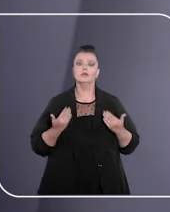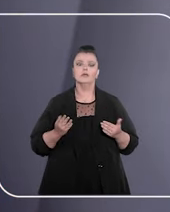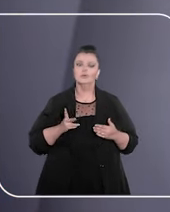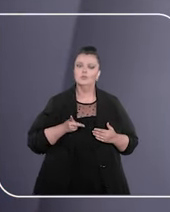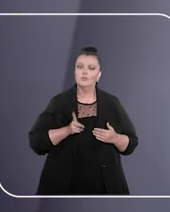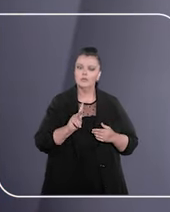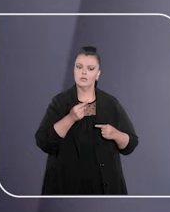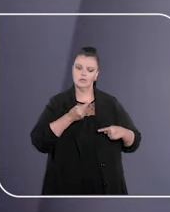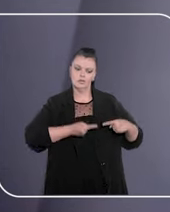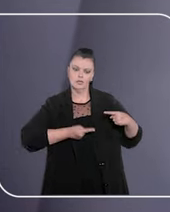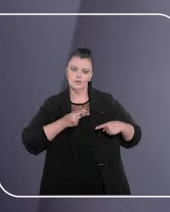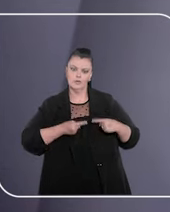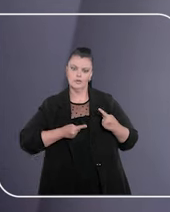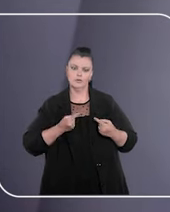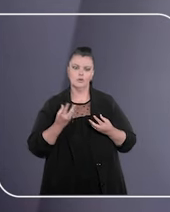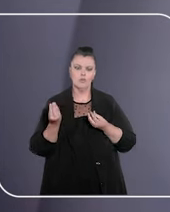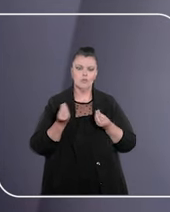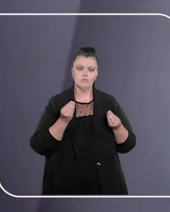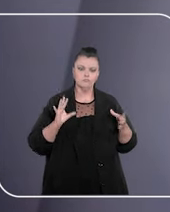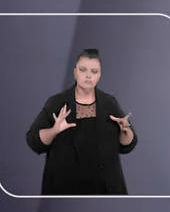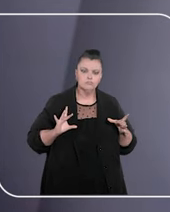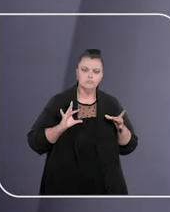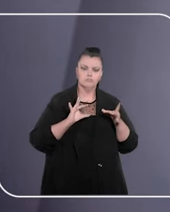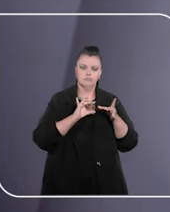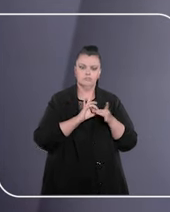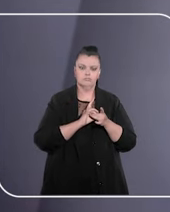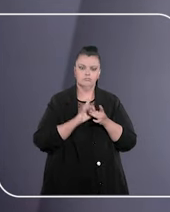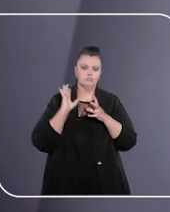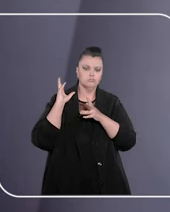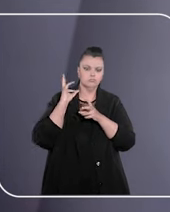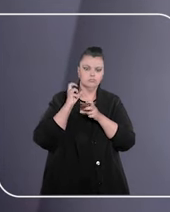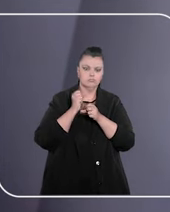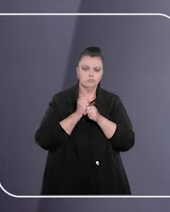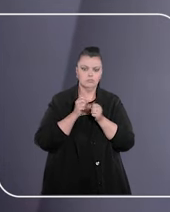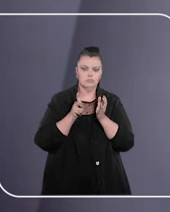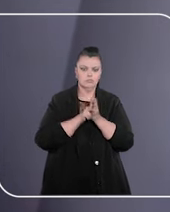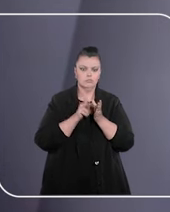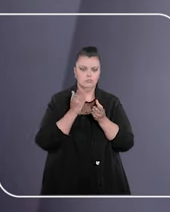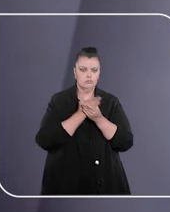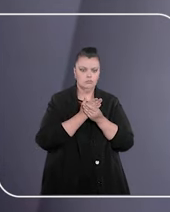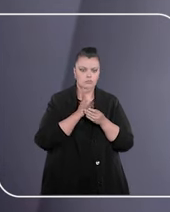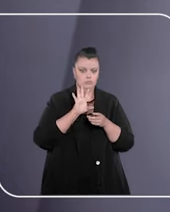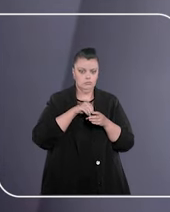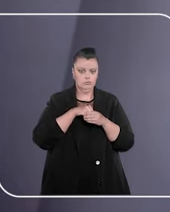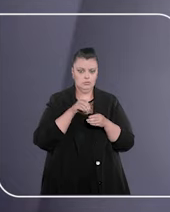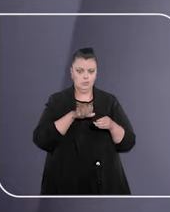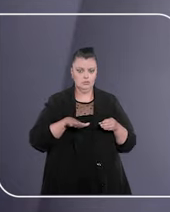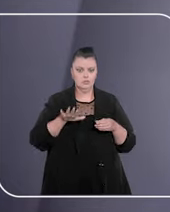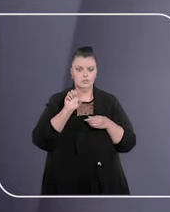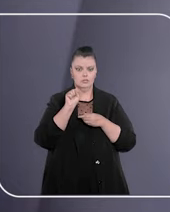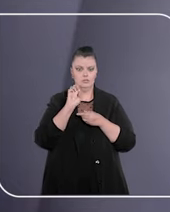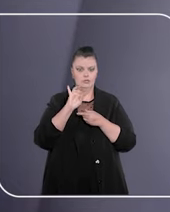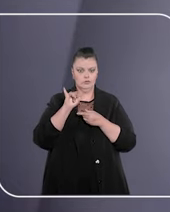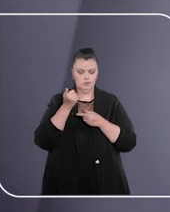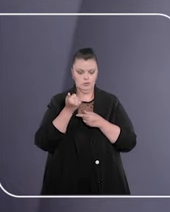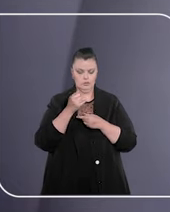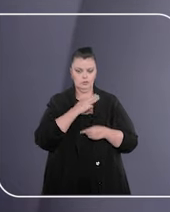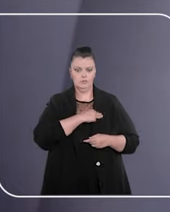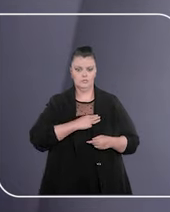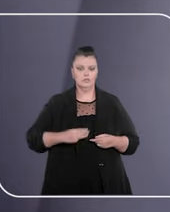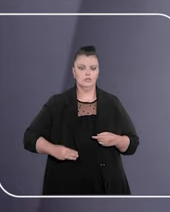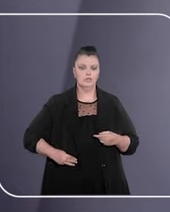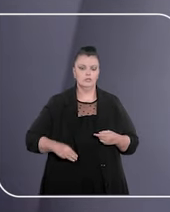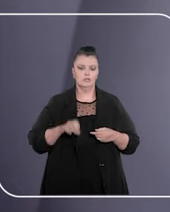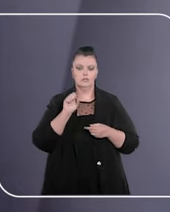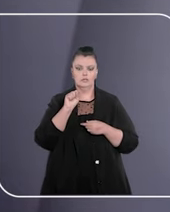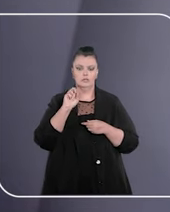o efeito vinculante dos precedentes qualificados aqui no STJ, ministro Schietti, o senhor, como presidente